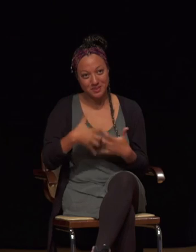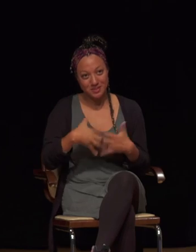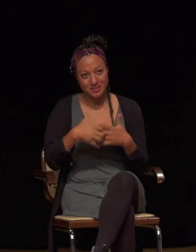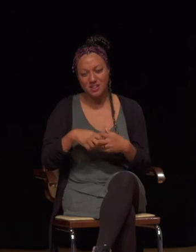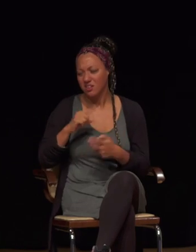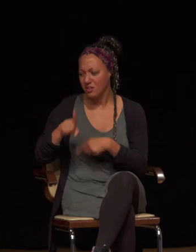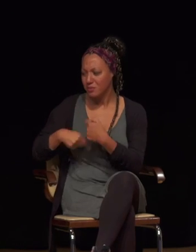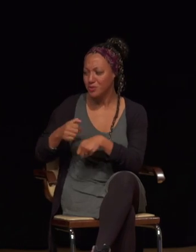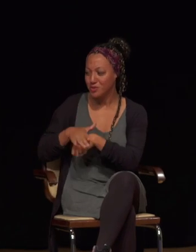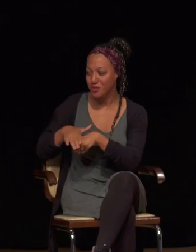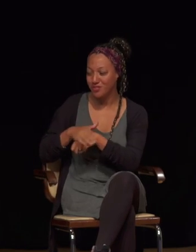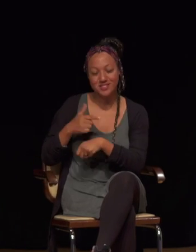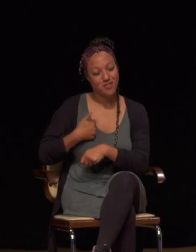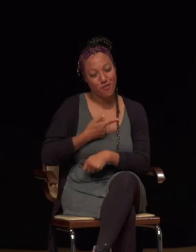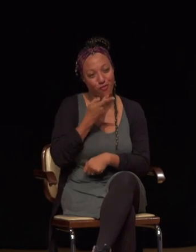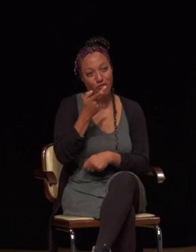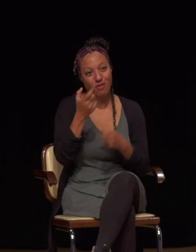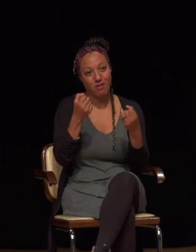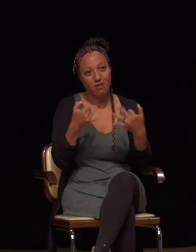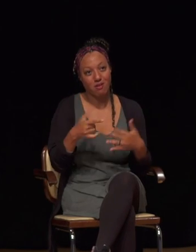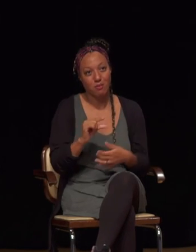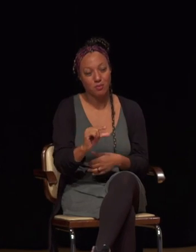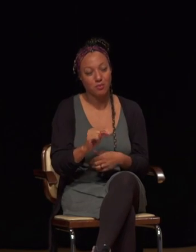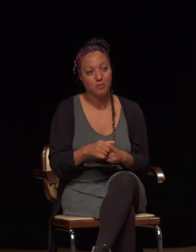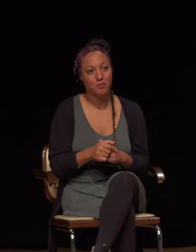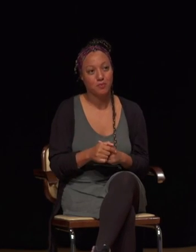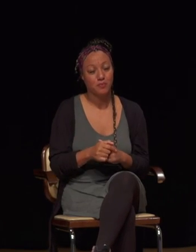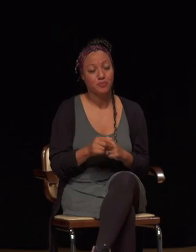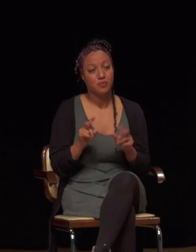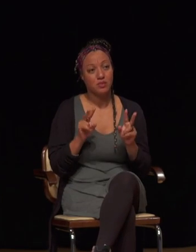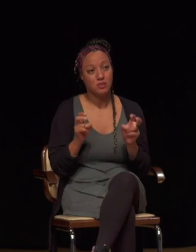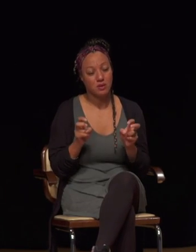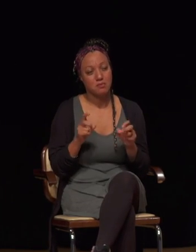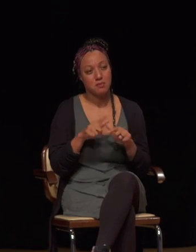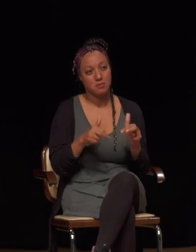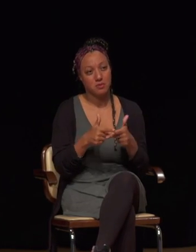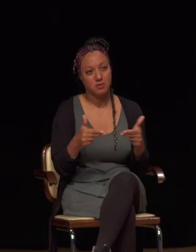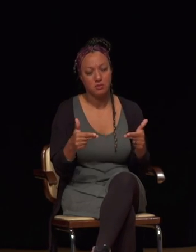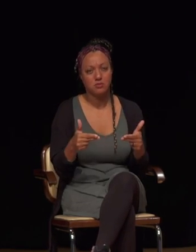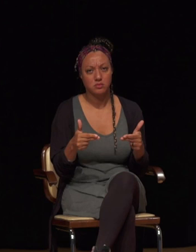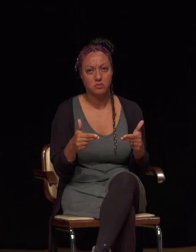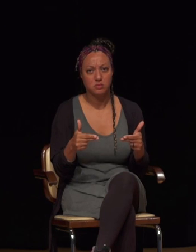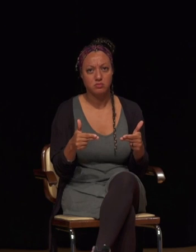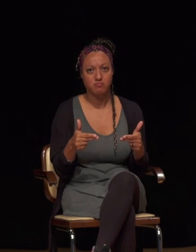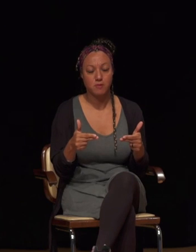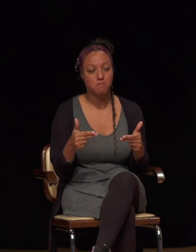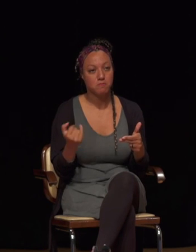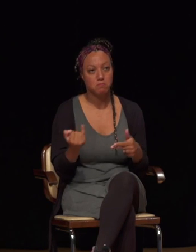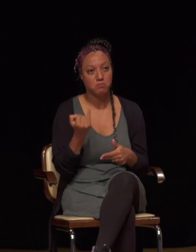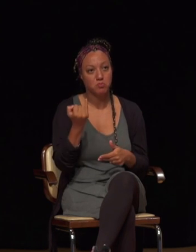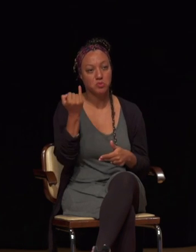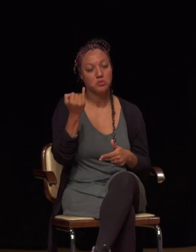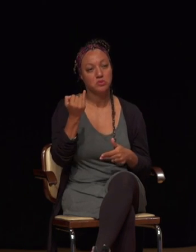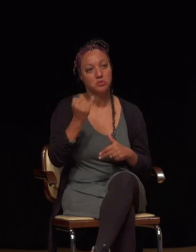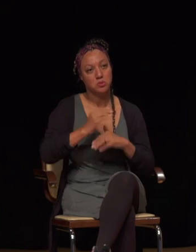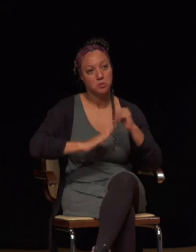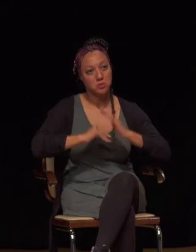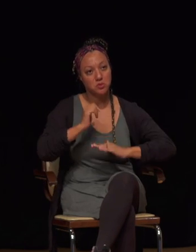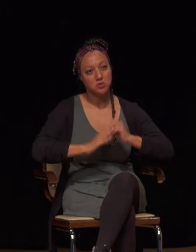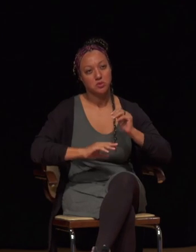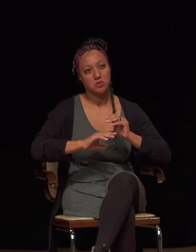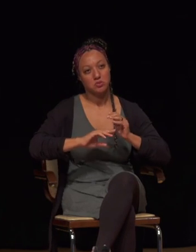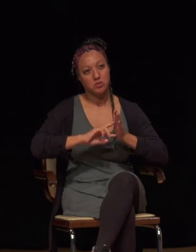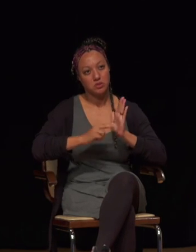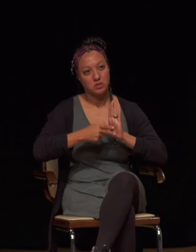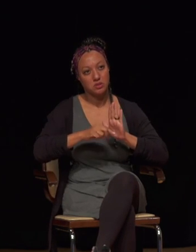conversar a gente não vou falar um pouquinho só mapas São materiais absolutamente relevantes pra produção de significados e